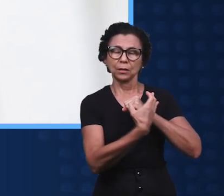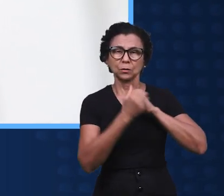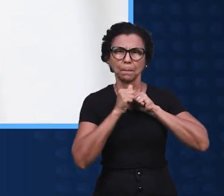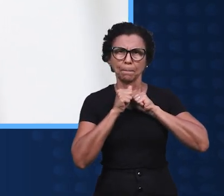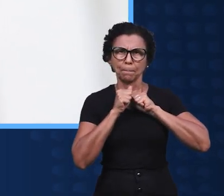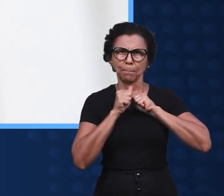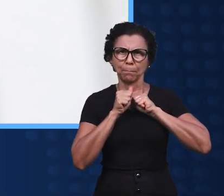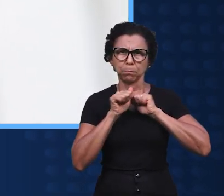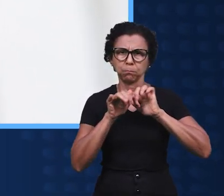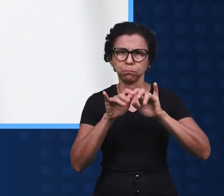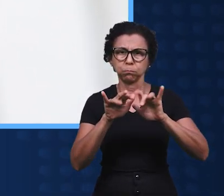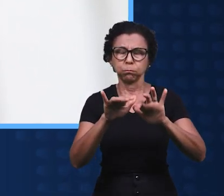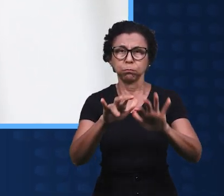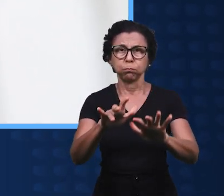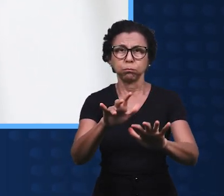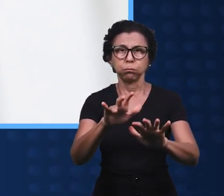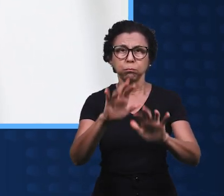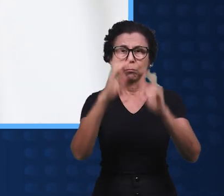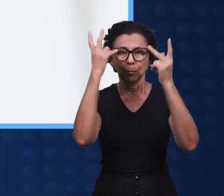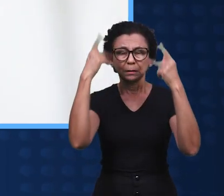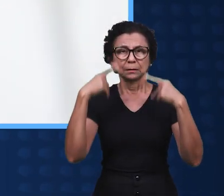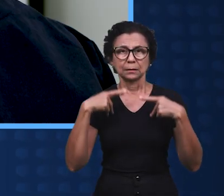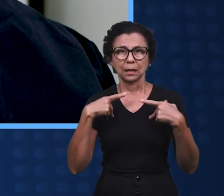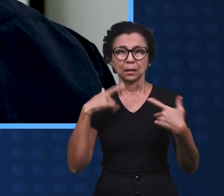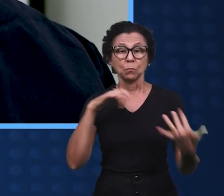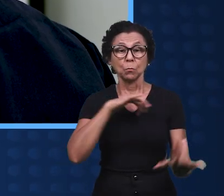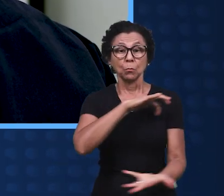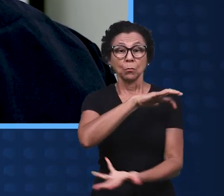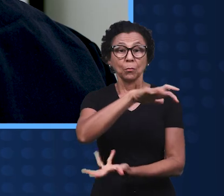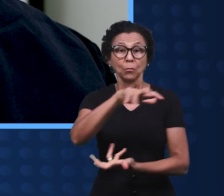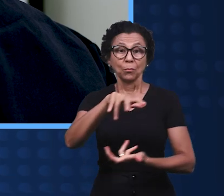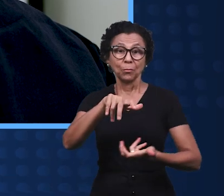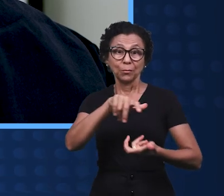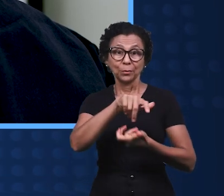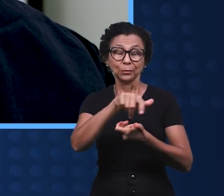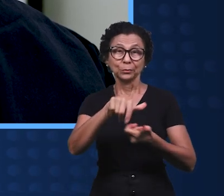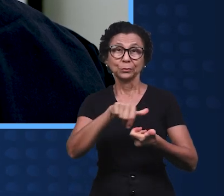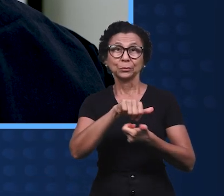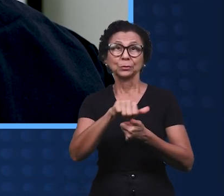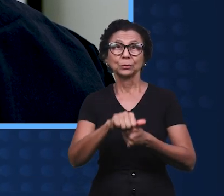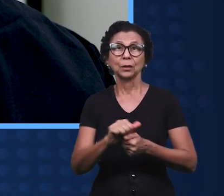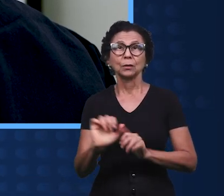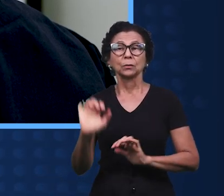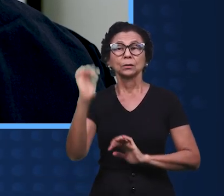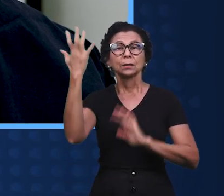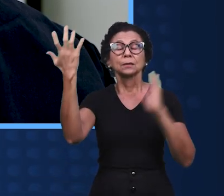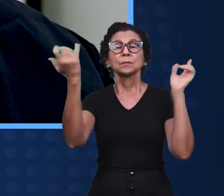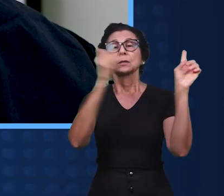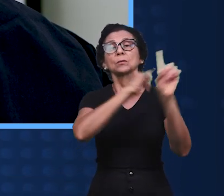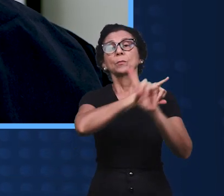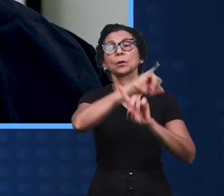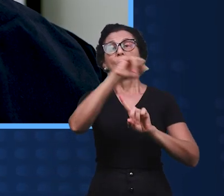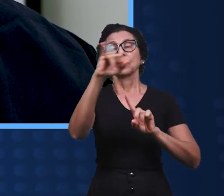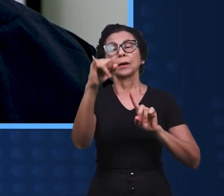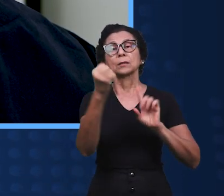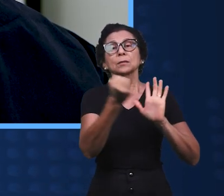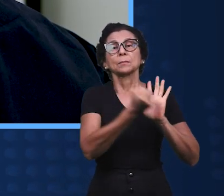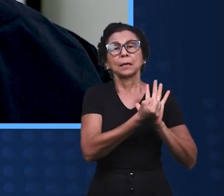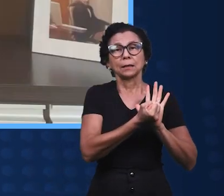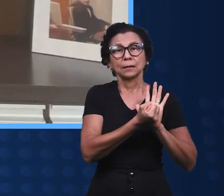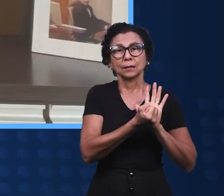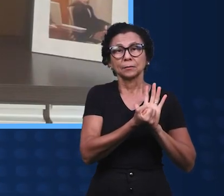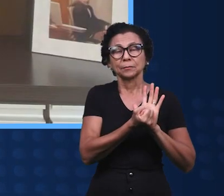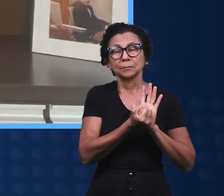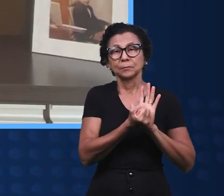Covid-19, que assolou todo o planeta, é sim um marcador profético da volta de